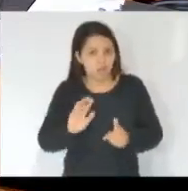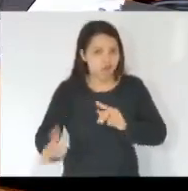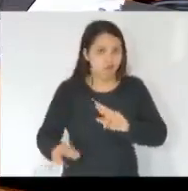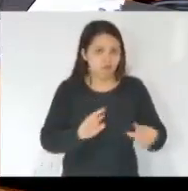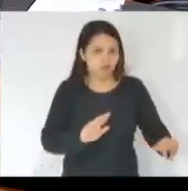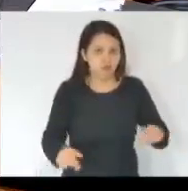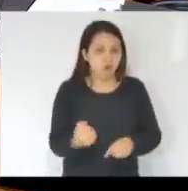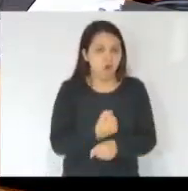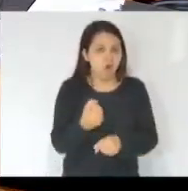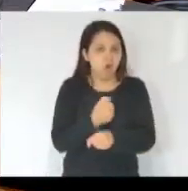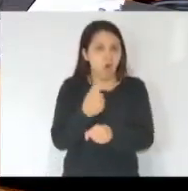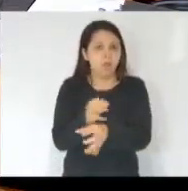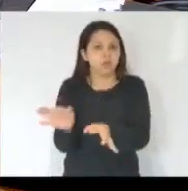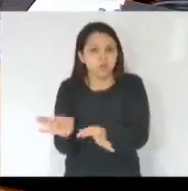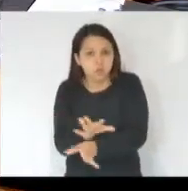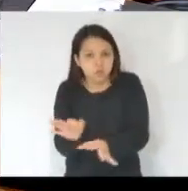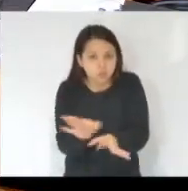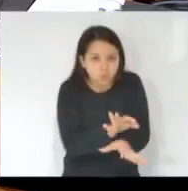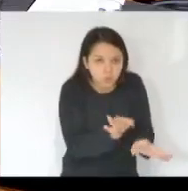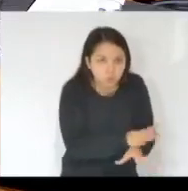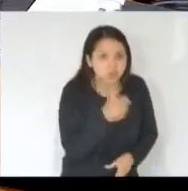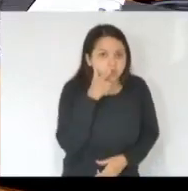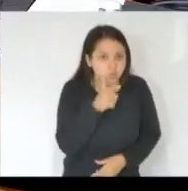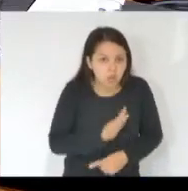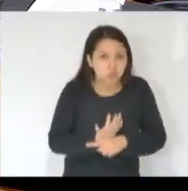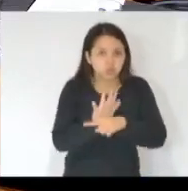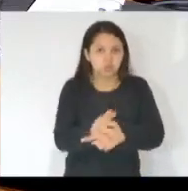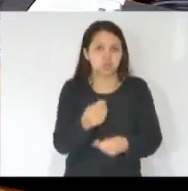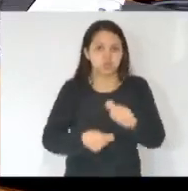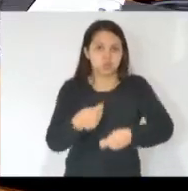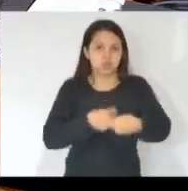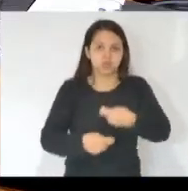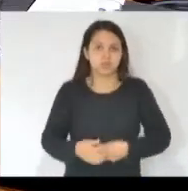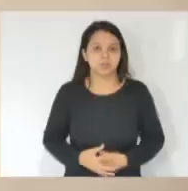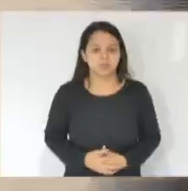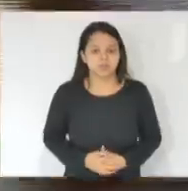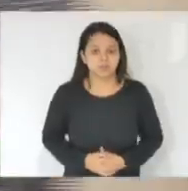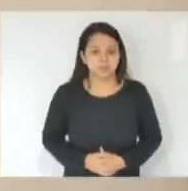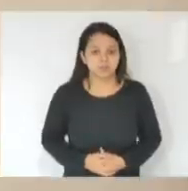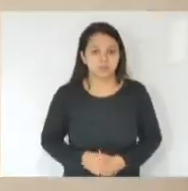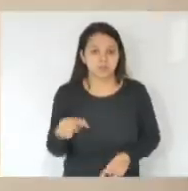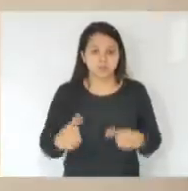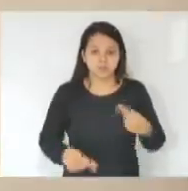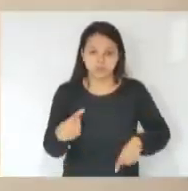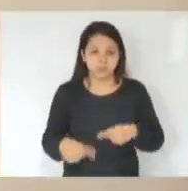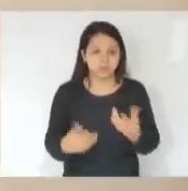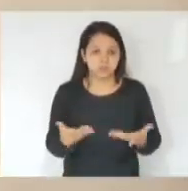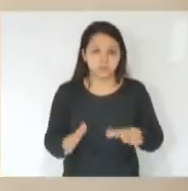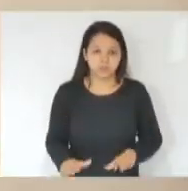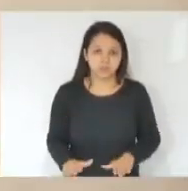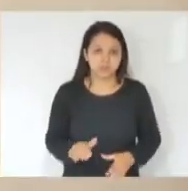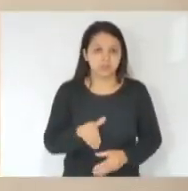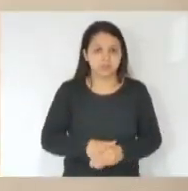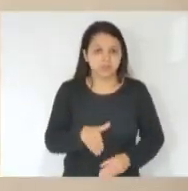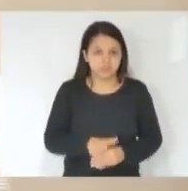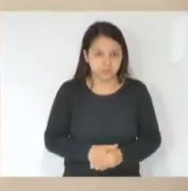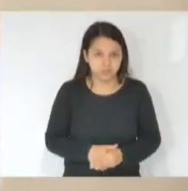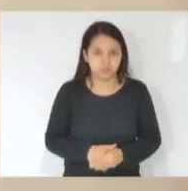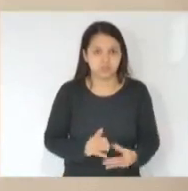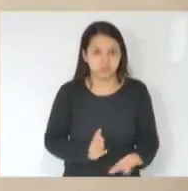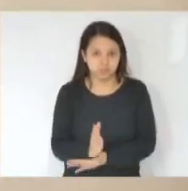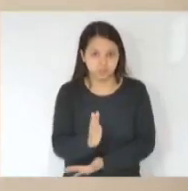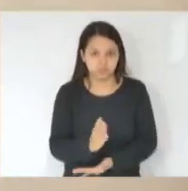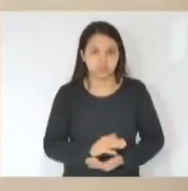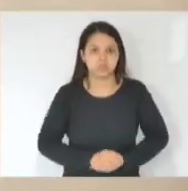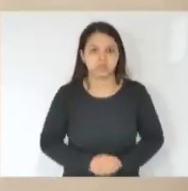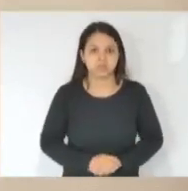Estado sejam concluídas e venham alavancar a nossa economia. Em discussão, não havendo mais quem queira discutir, em votação,